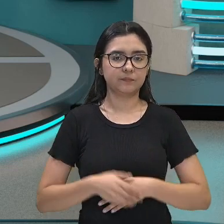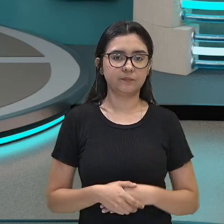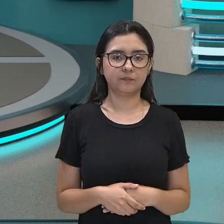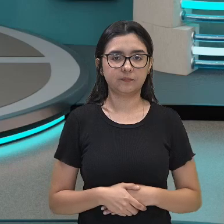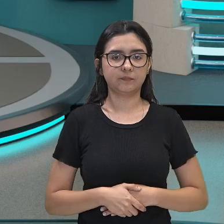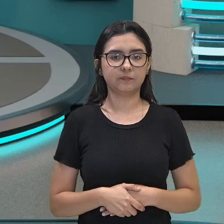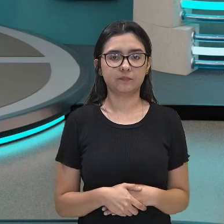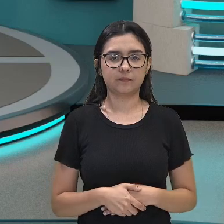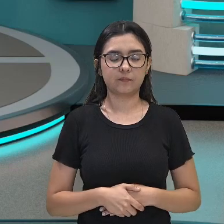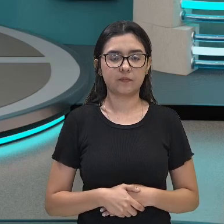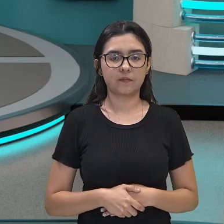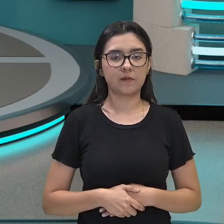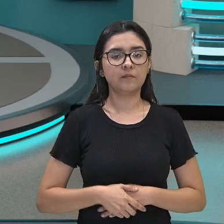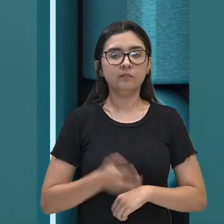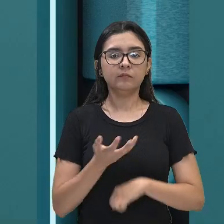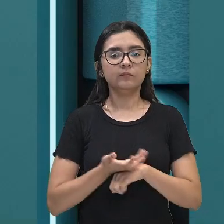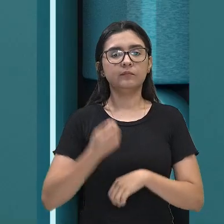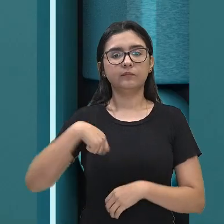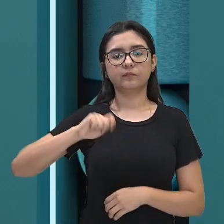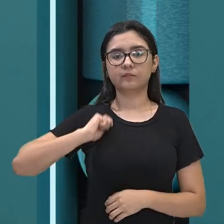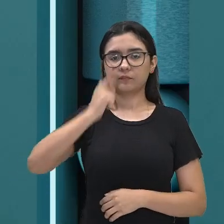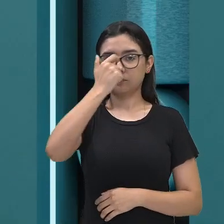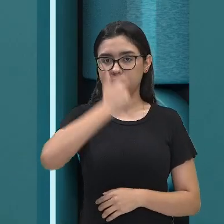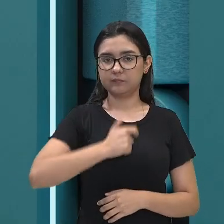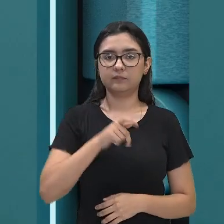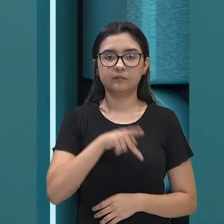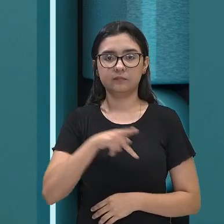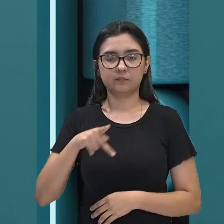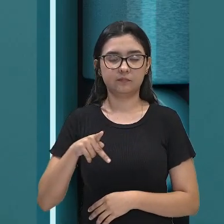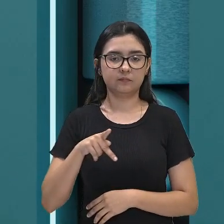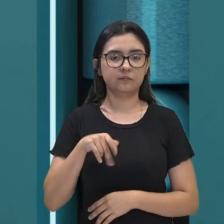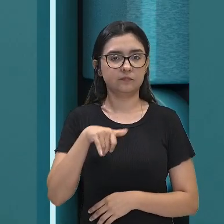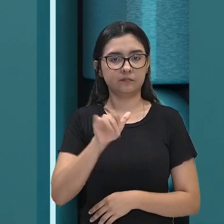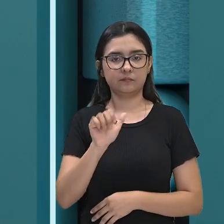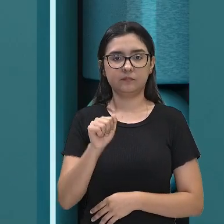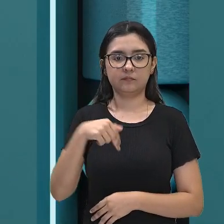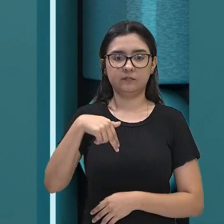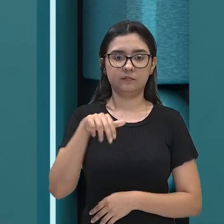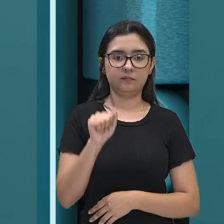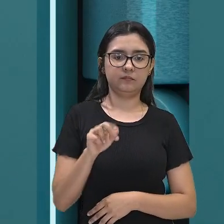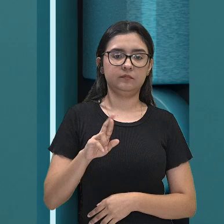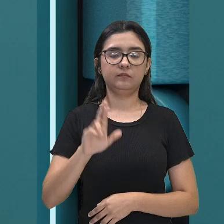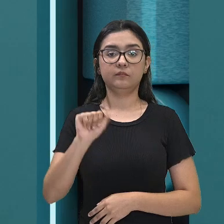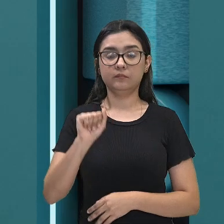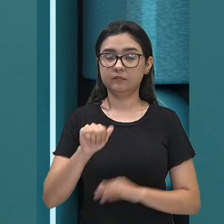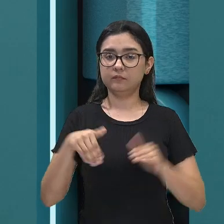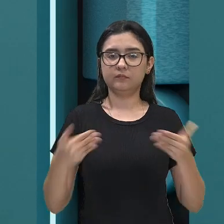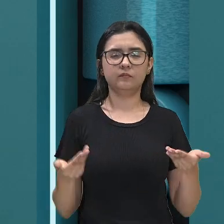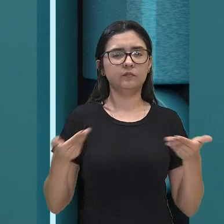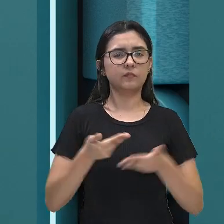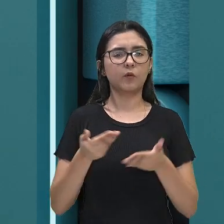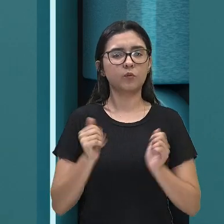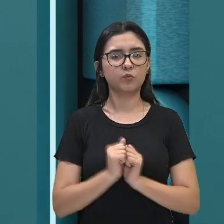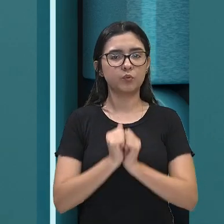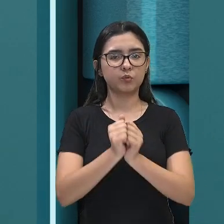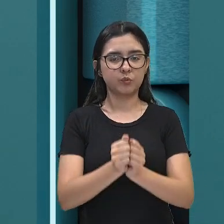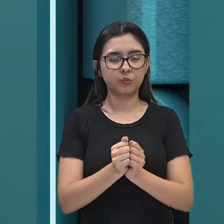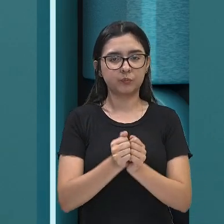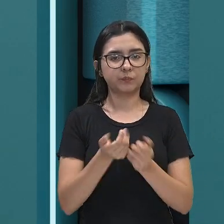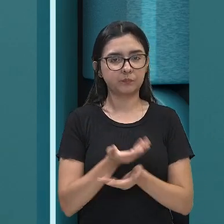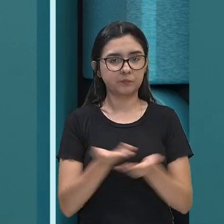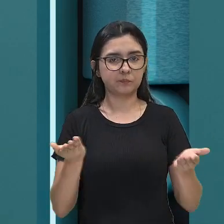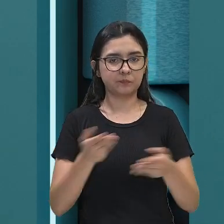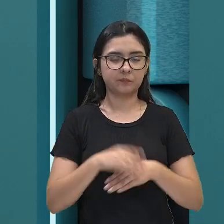clase de lengua española. Yo soy la maestra Yanara Camusa y estaré aquí con vosotros,